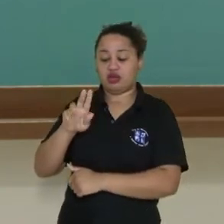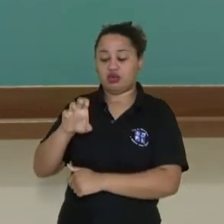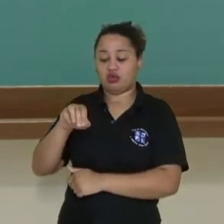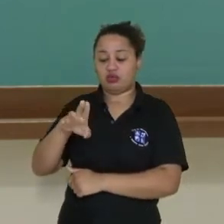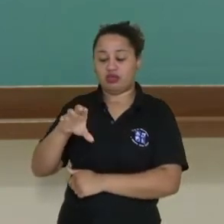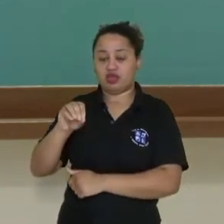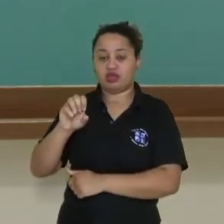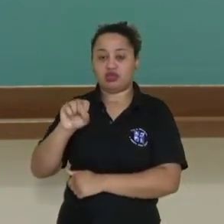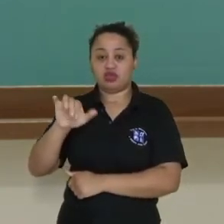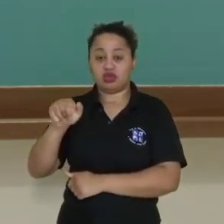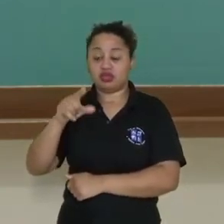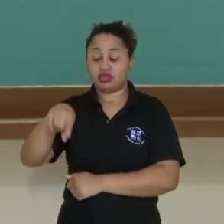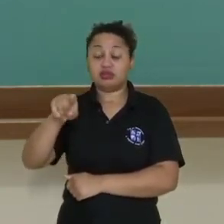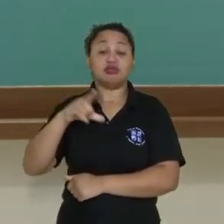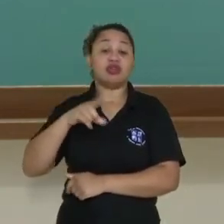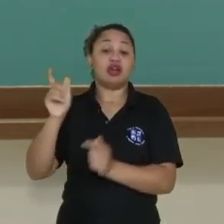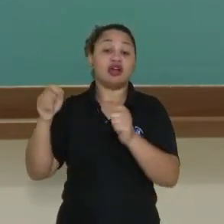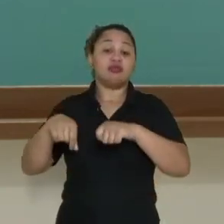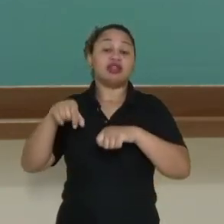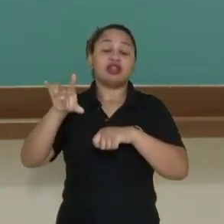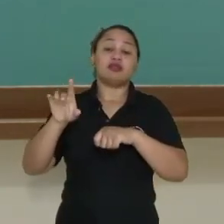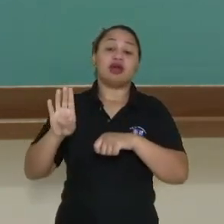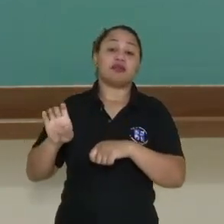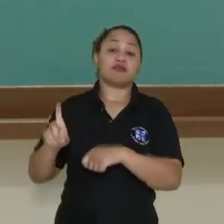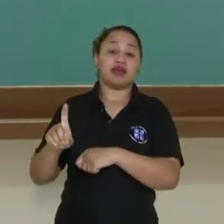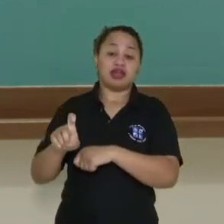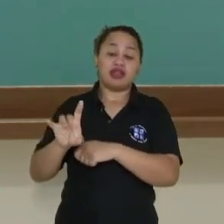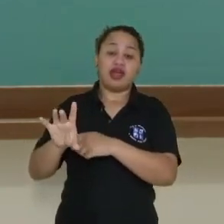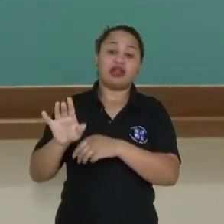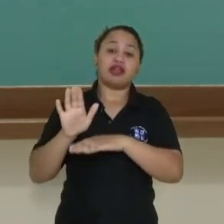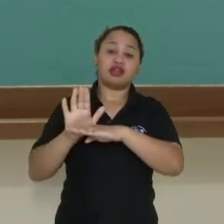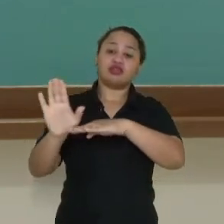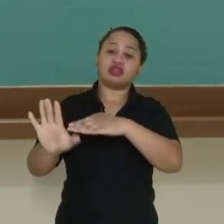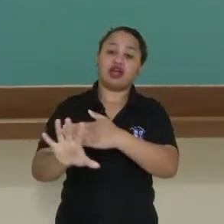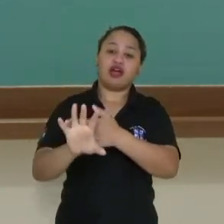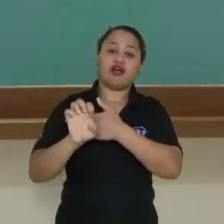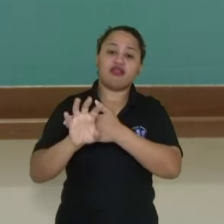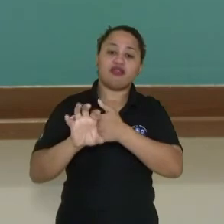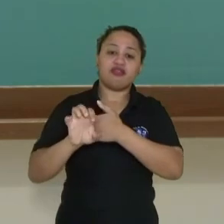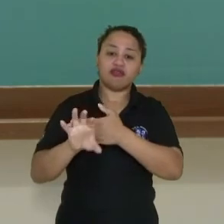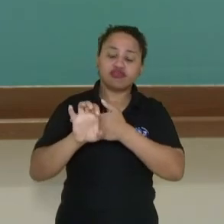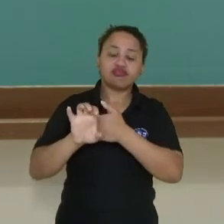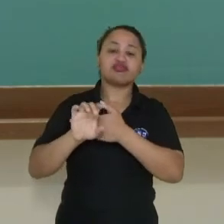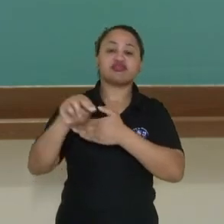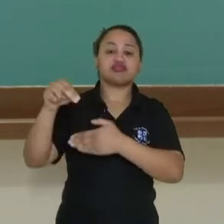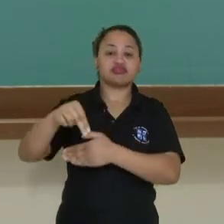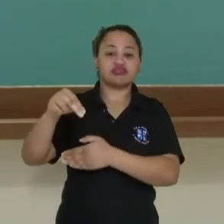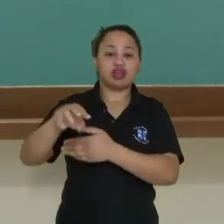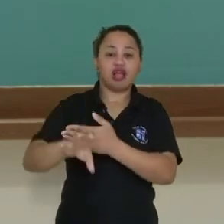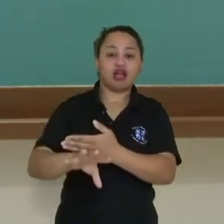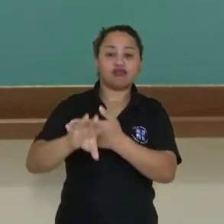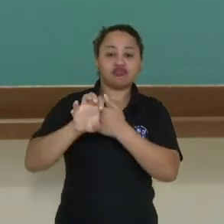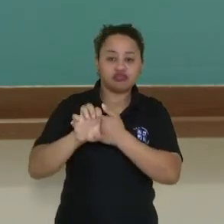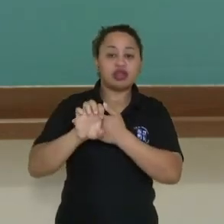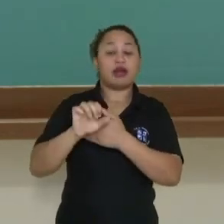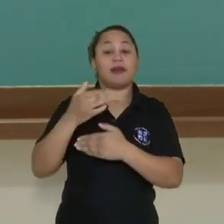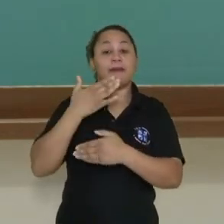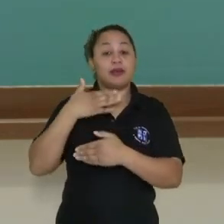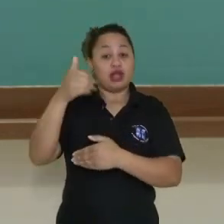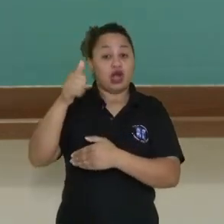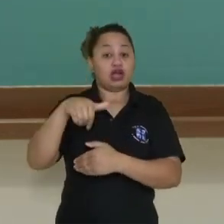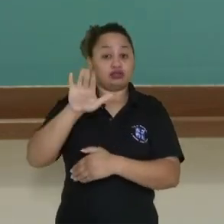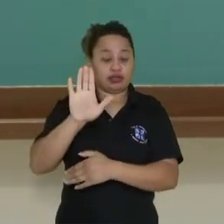têm uma capacidade maior, uma associação com bactérias ali, que ajudam a fixar esse nitrogênio de uma forma